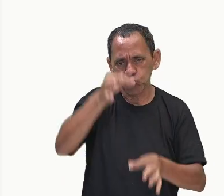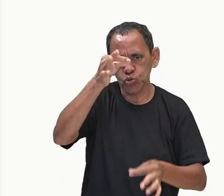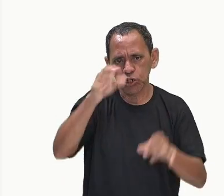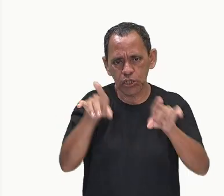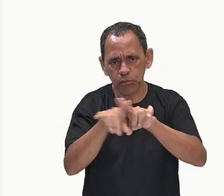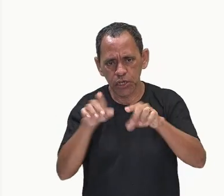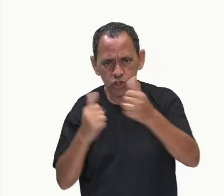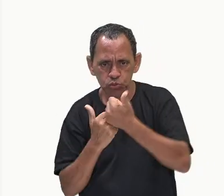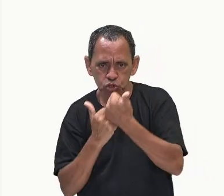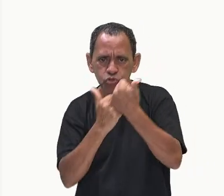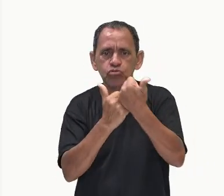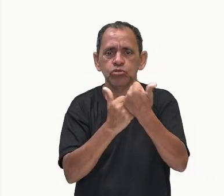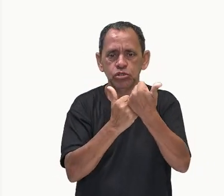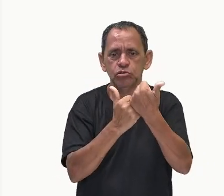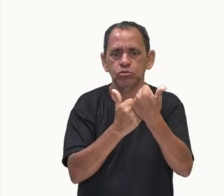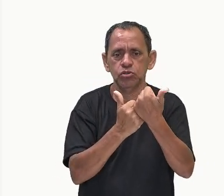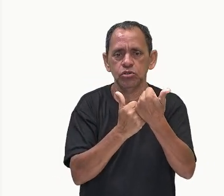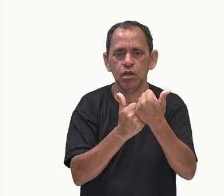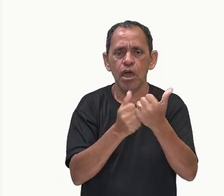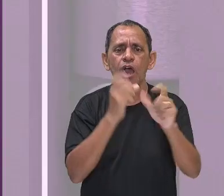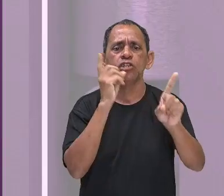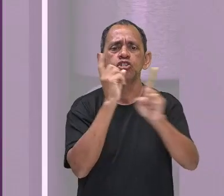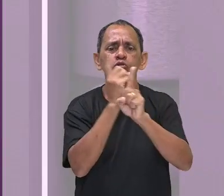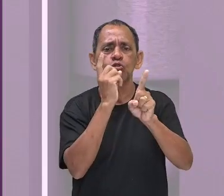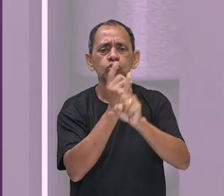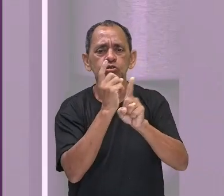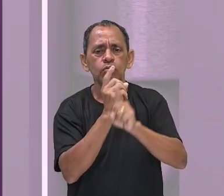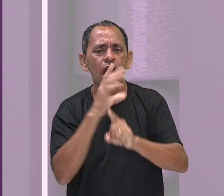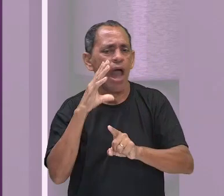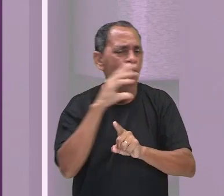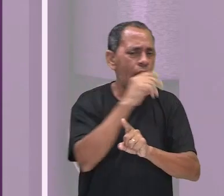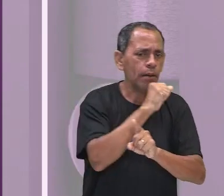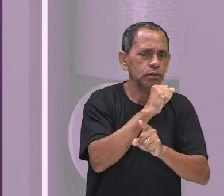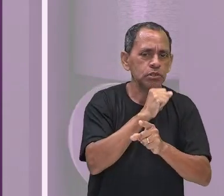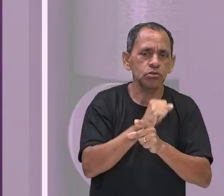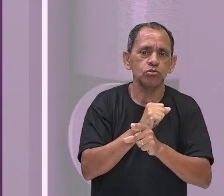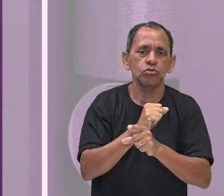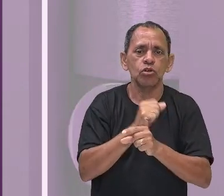gente encontra aí de maneira mais imediata